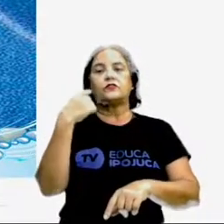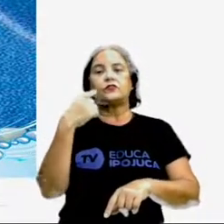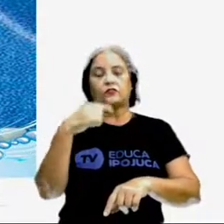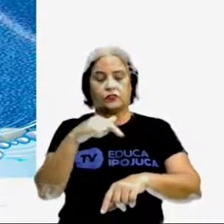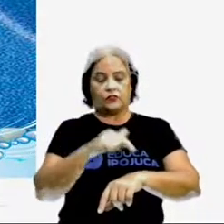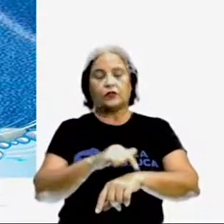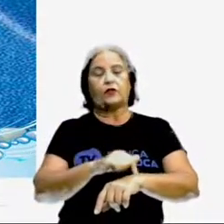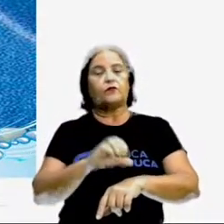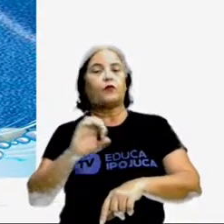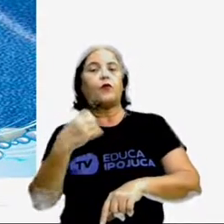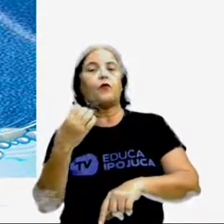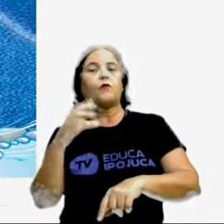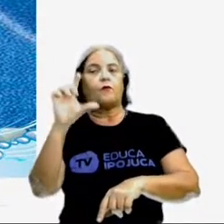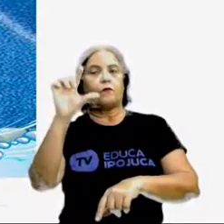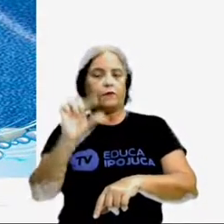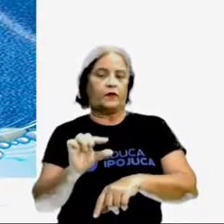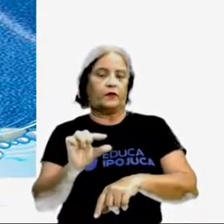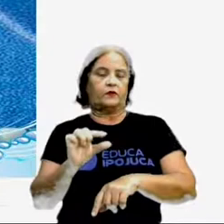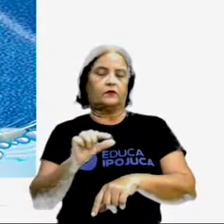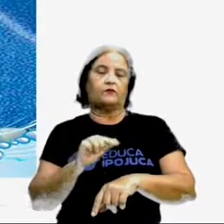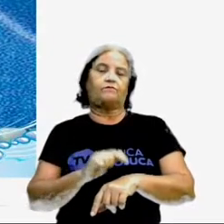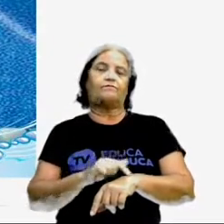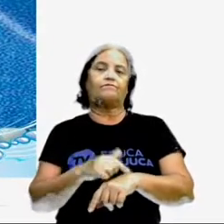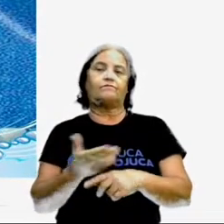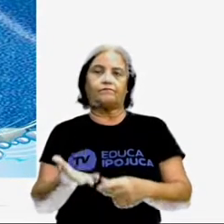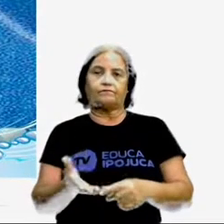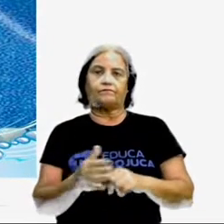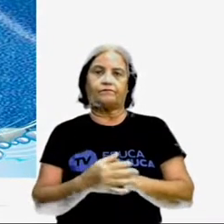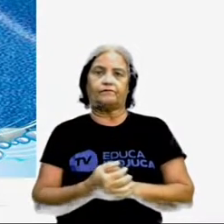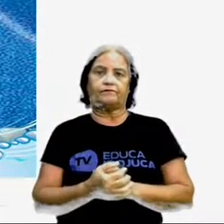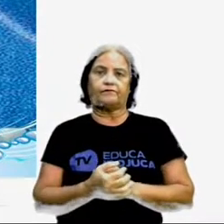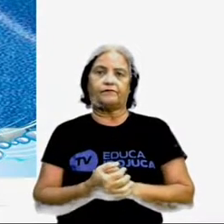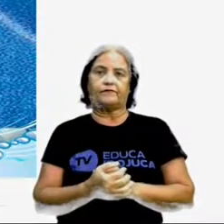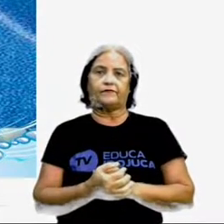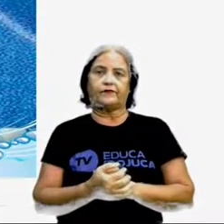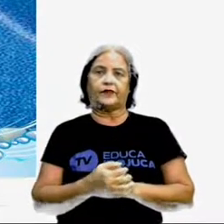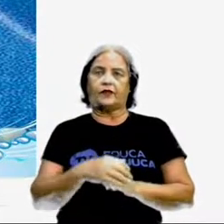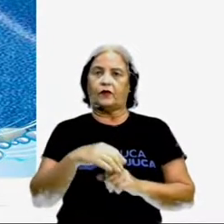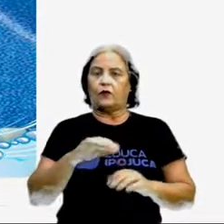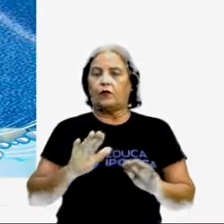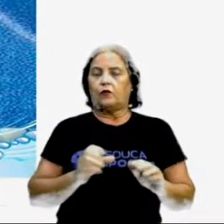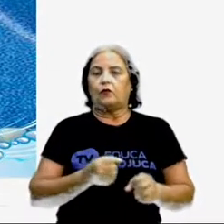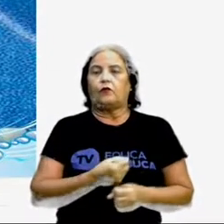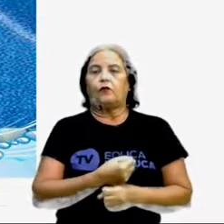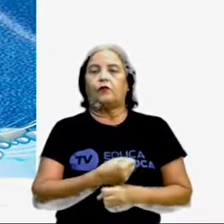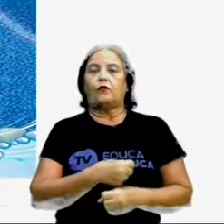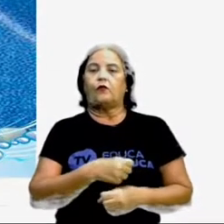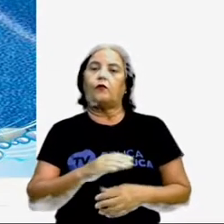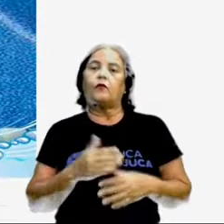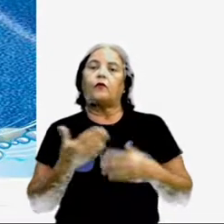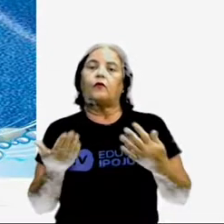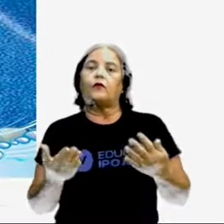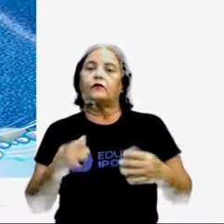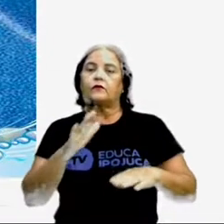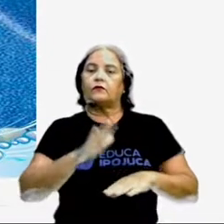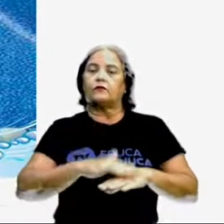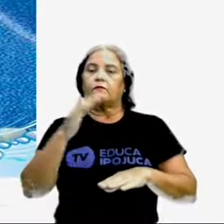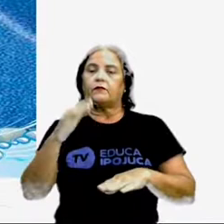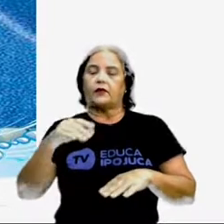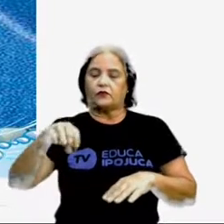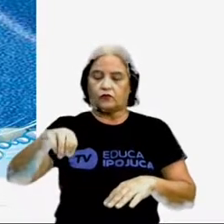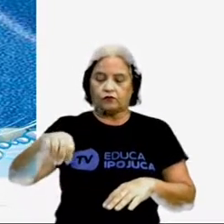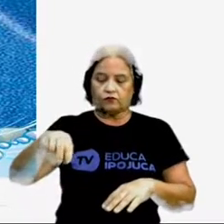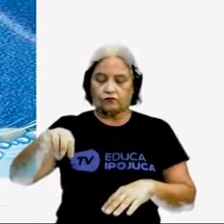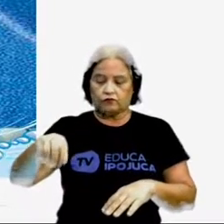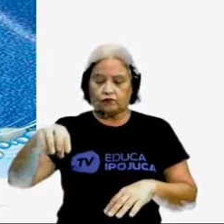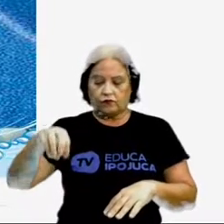pouquinho. Já pensou? É isso mesmo. Se você, quanto mais torneiras tiver, o tempo para encher